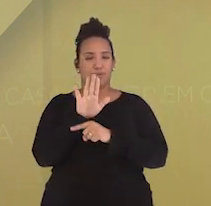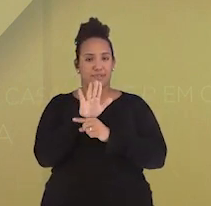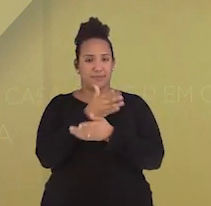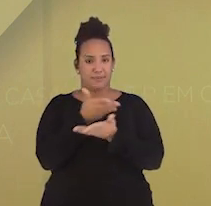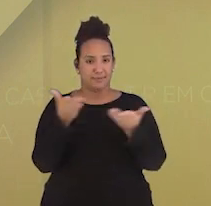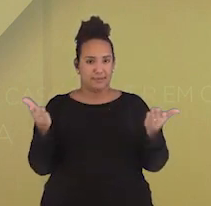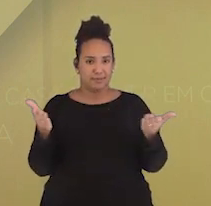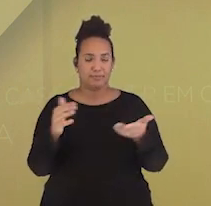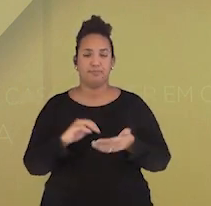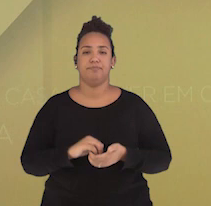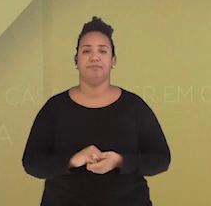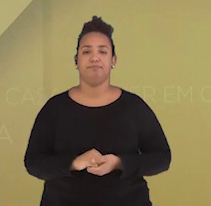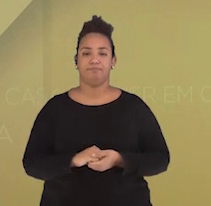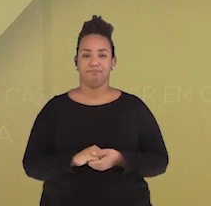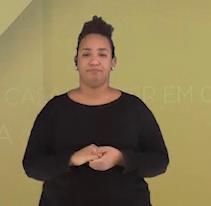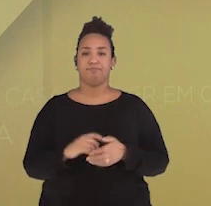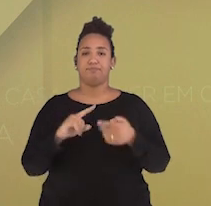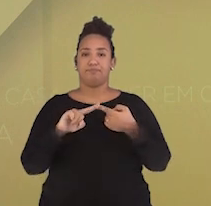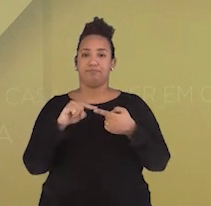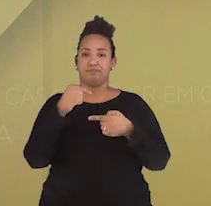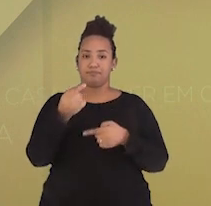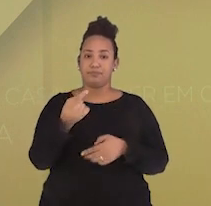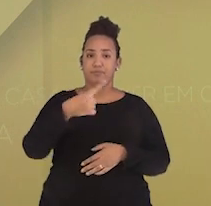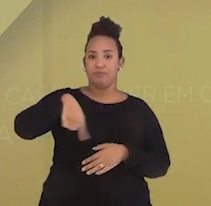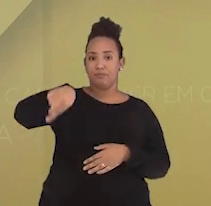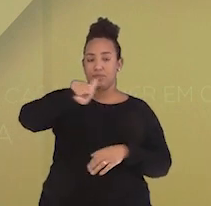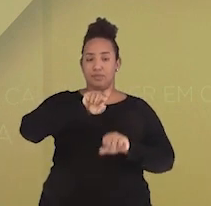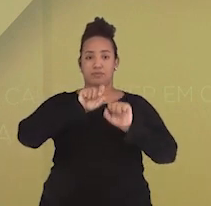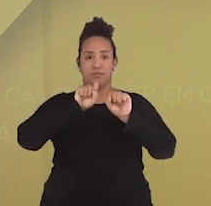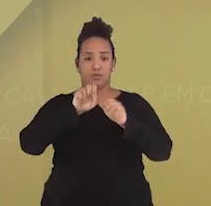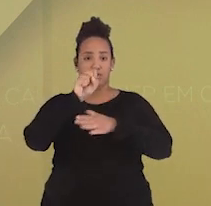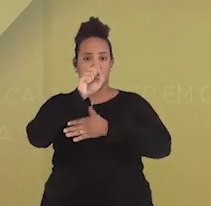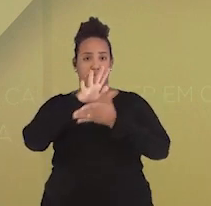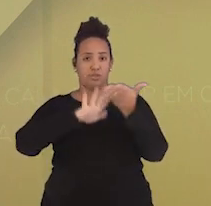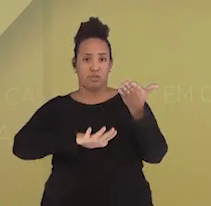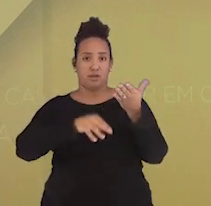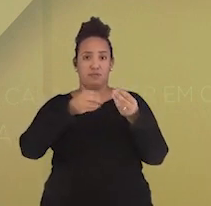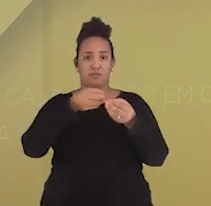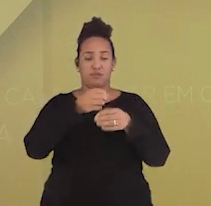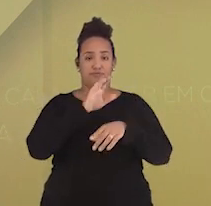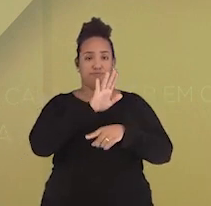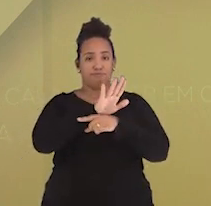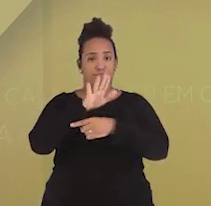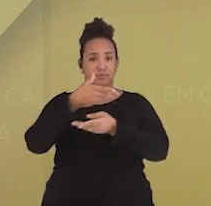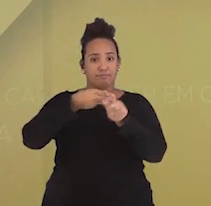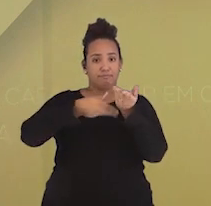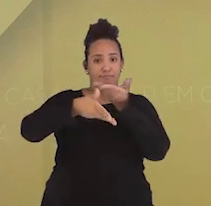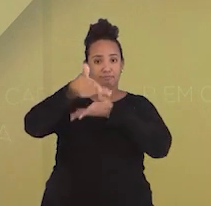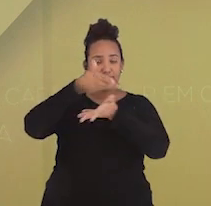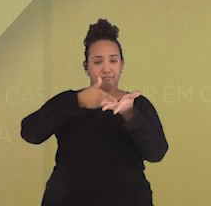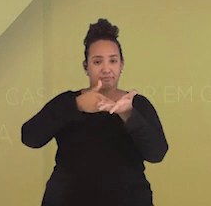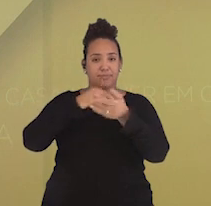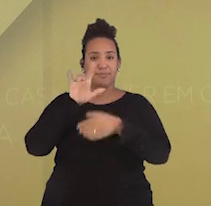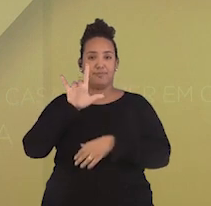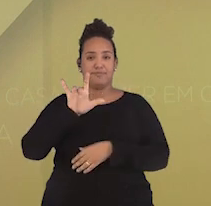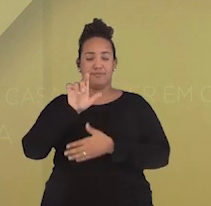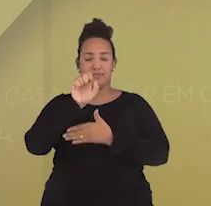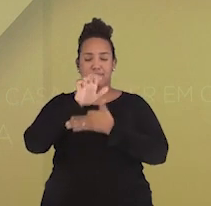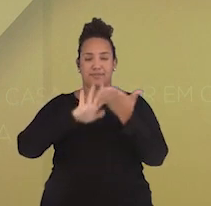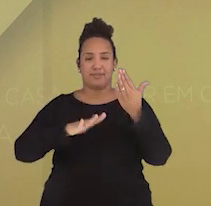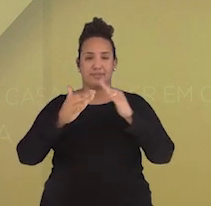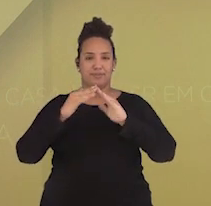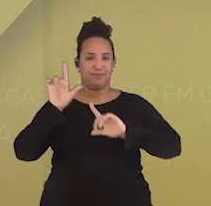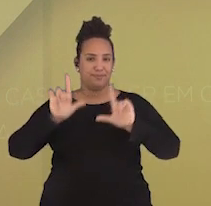preciso. Depois, é só compartilhar sua atividade com a gente lá no Instagram,